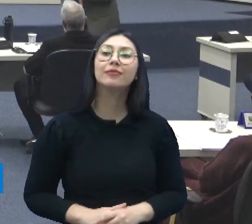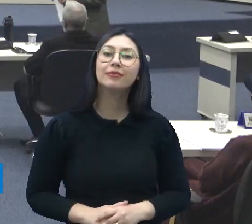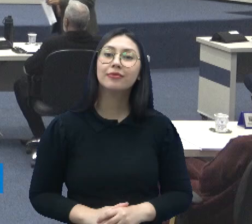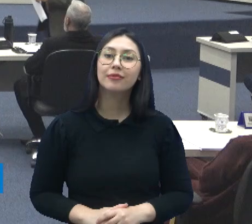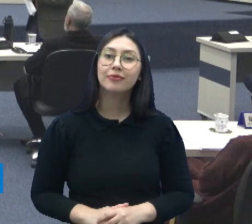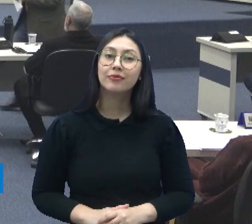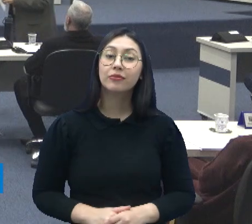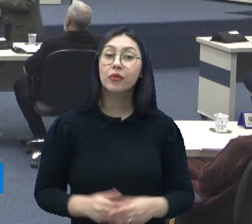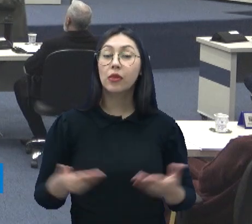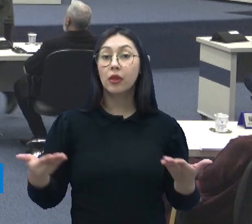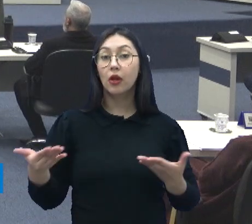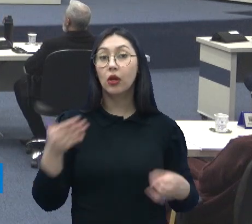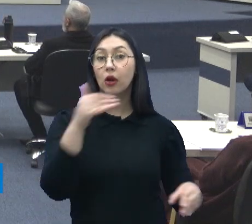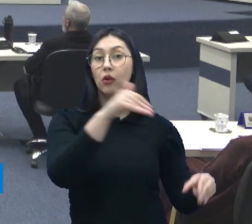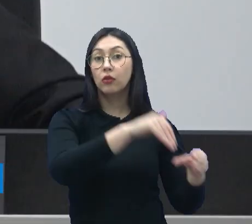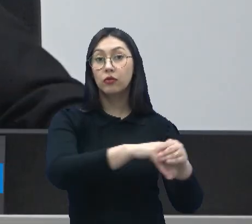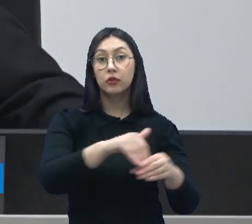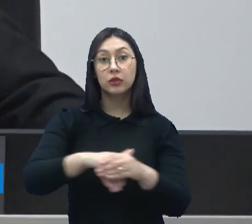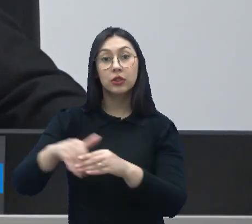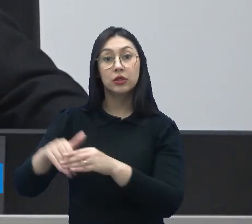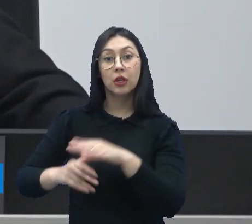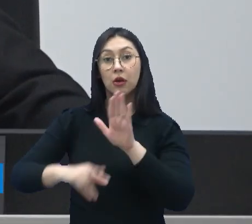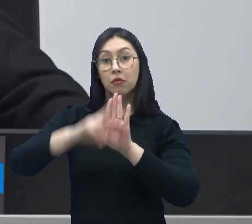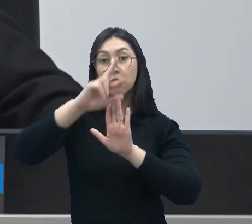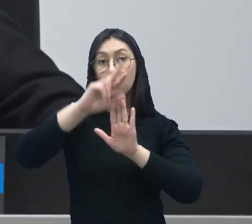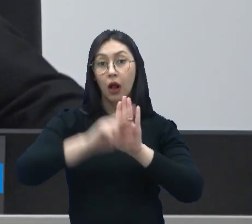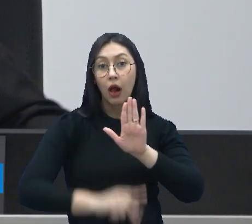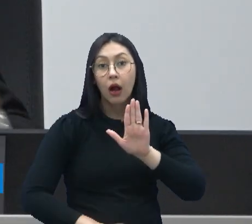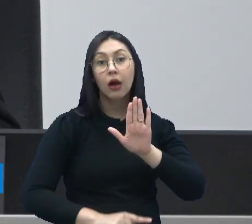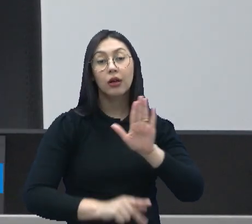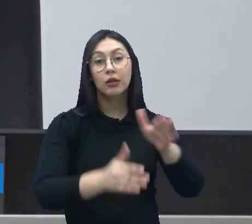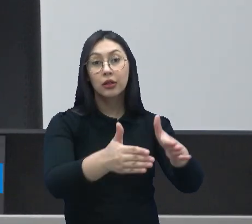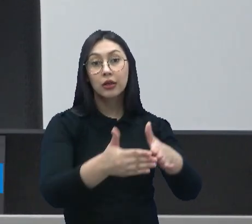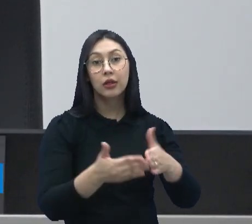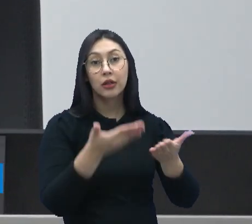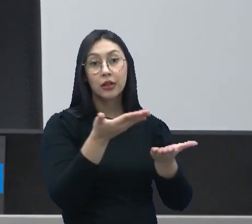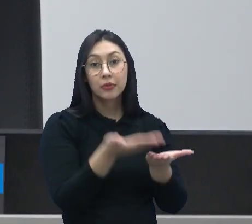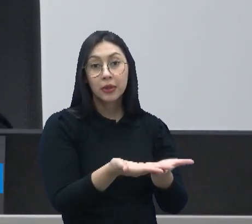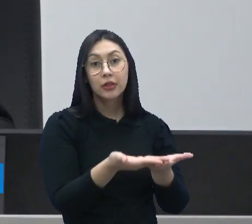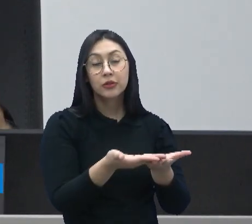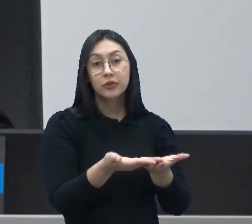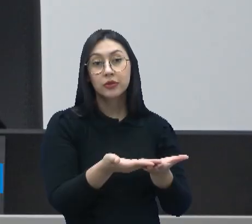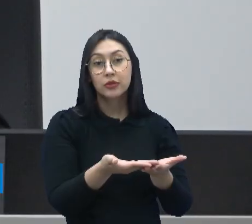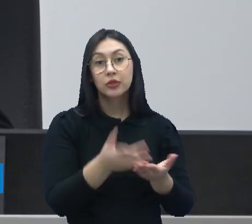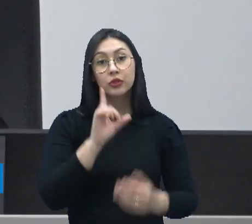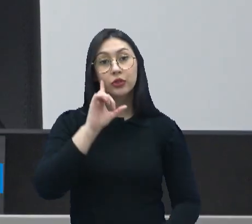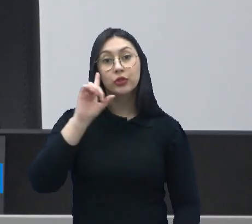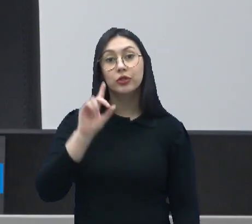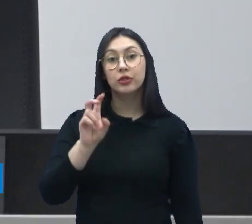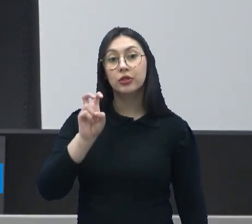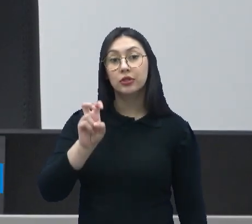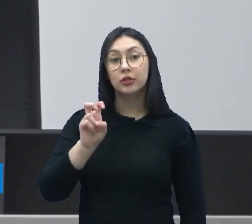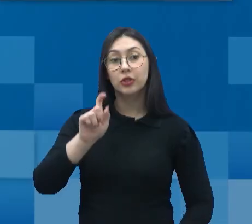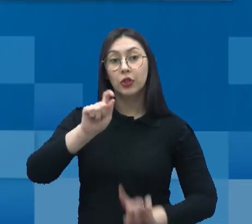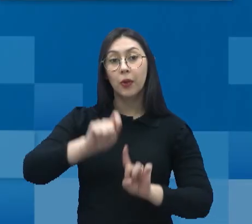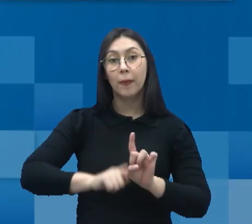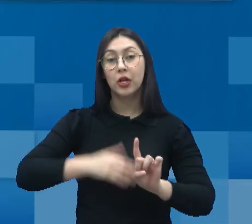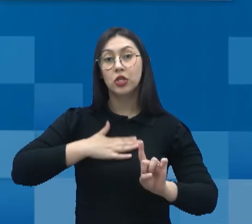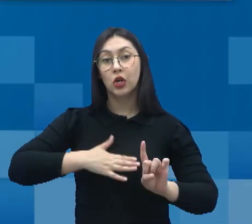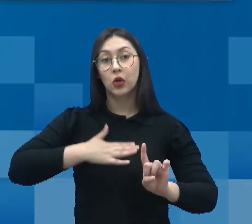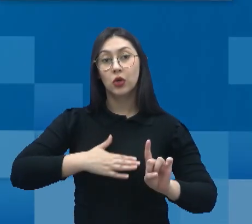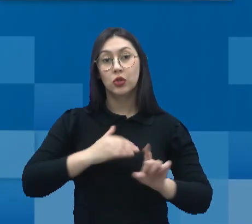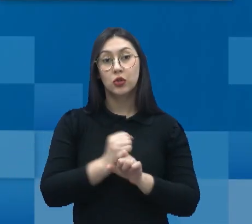Em votação, os demais requerimentos constantes na pauta de hoje, da sessão de hoje, 5 de agosto de 2025.